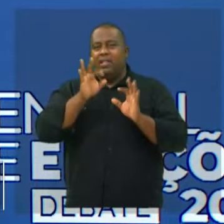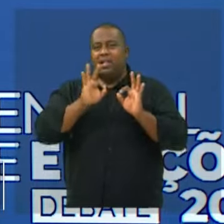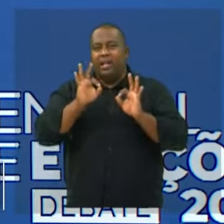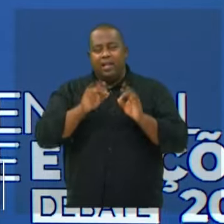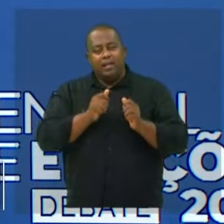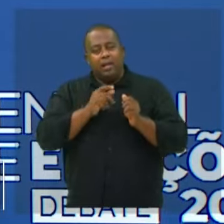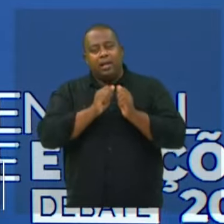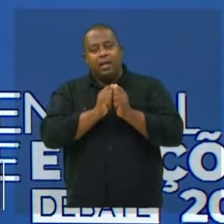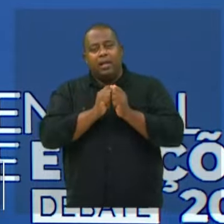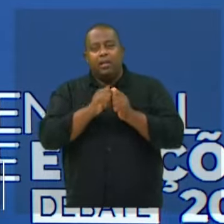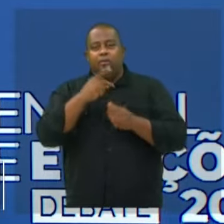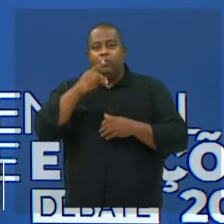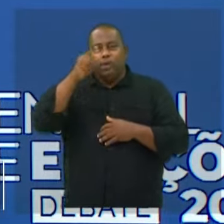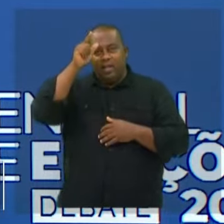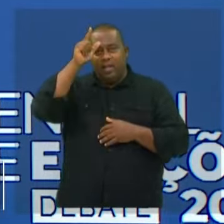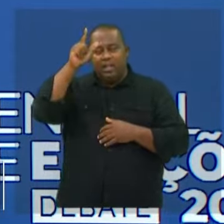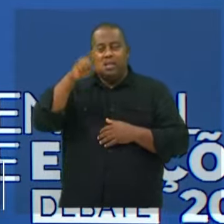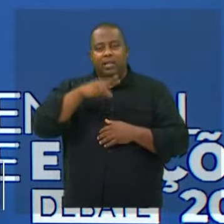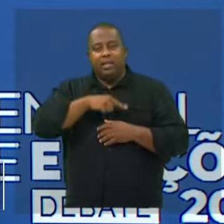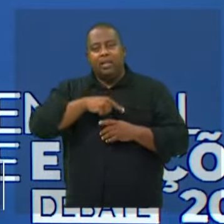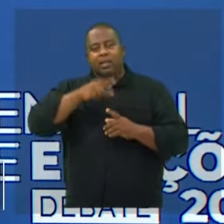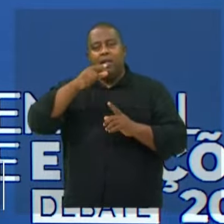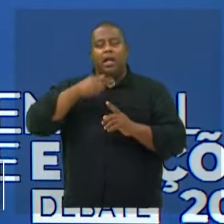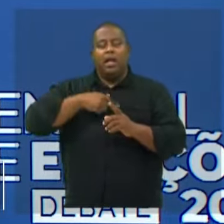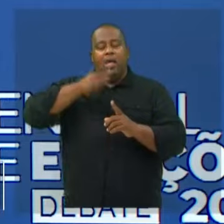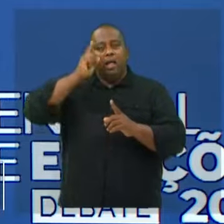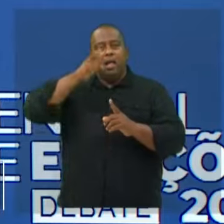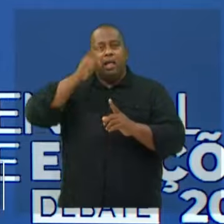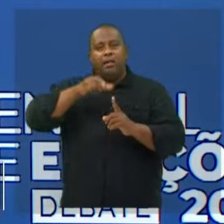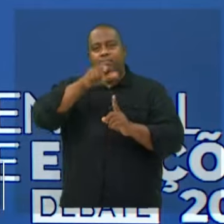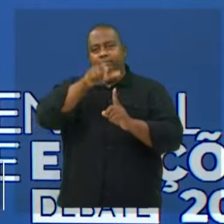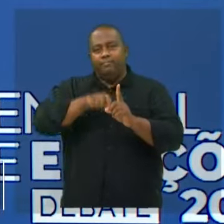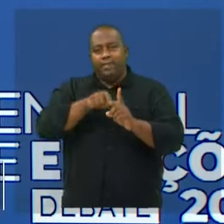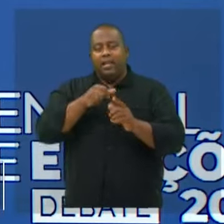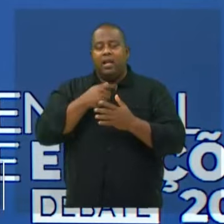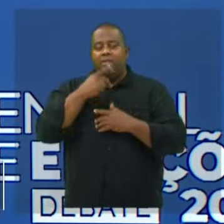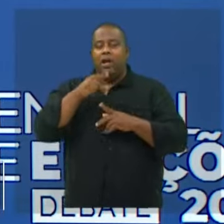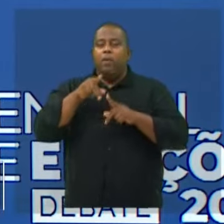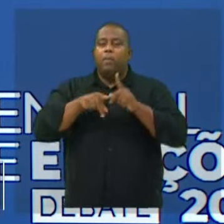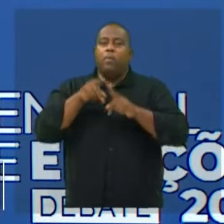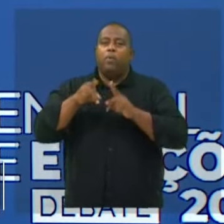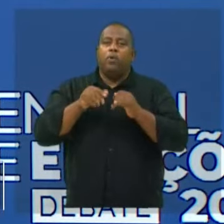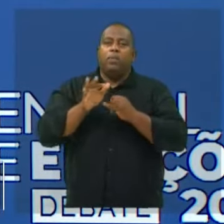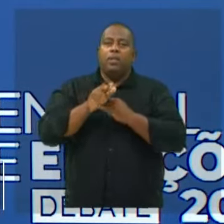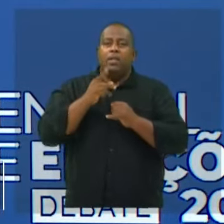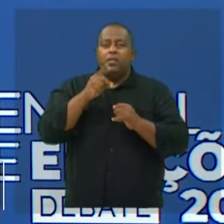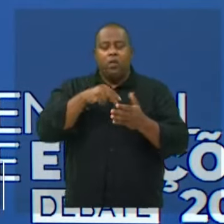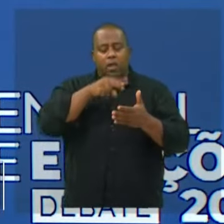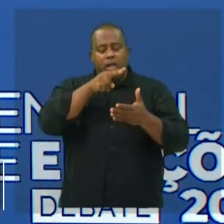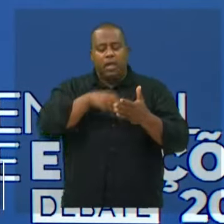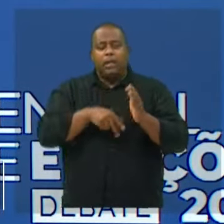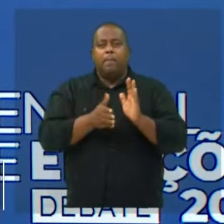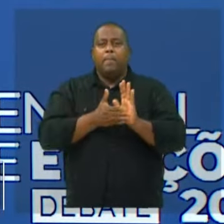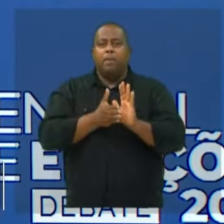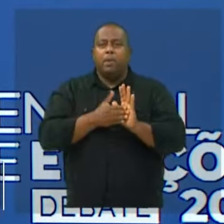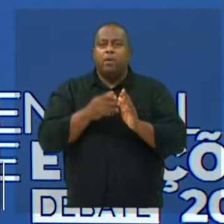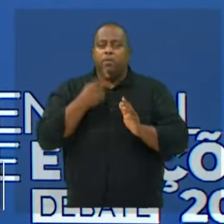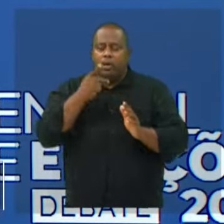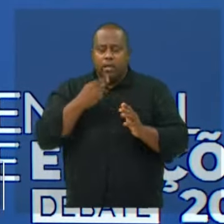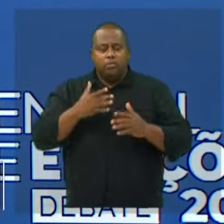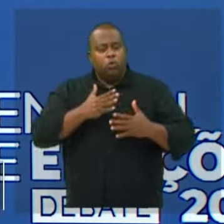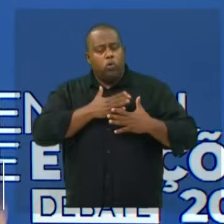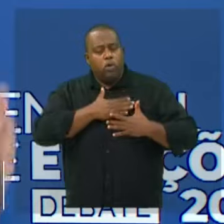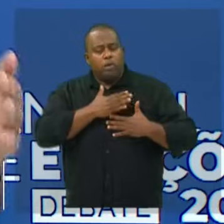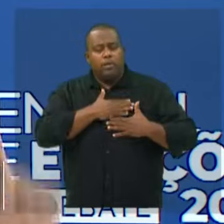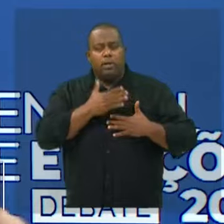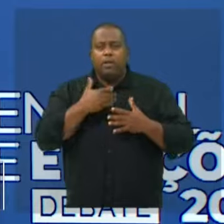companhia e sobre essa liderança que ele exerce sobre o senhor o senhor não pode falar pro povo de Camaçari apenas lendo um papel fale do coração como eu faço